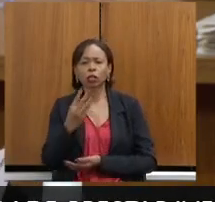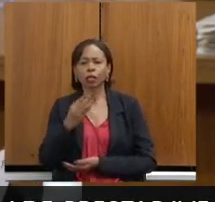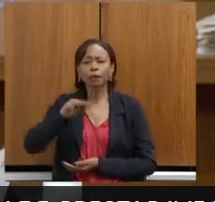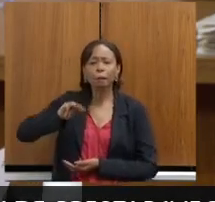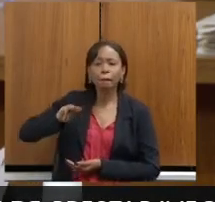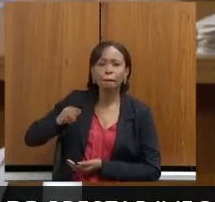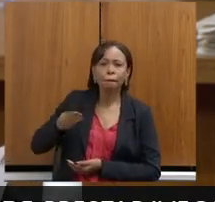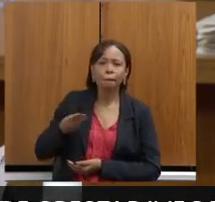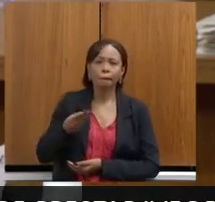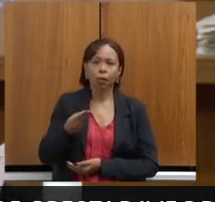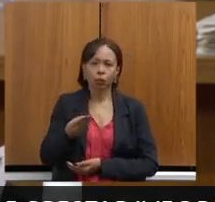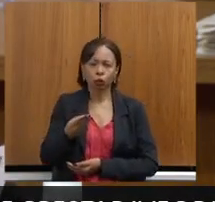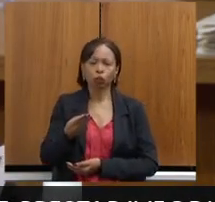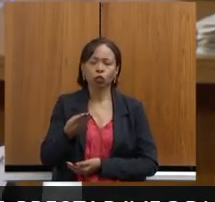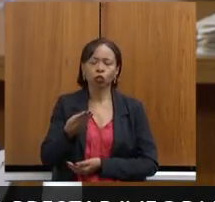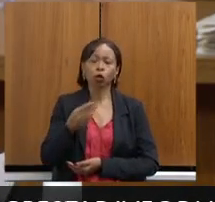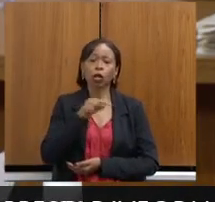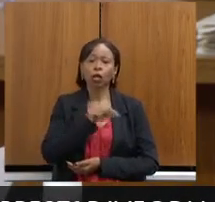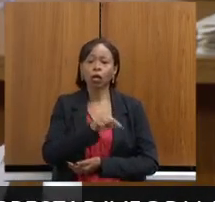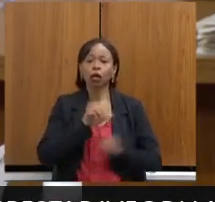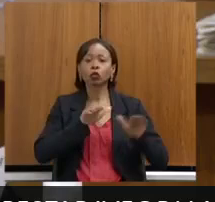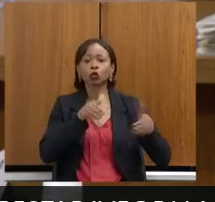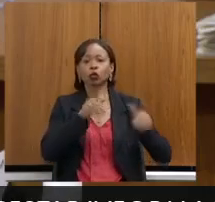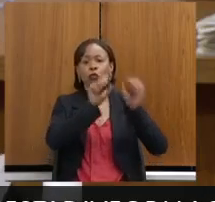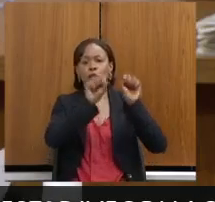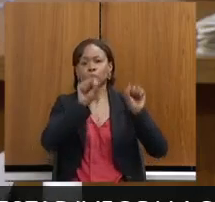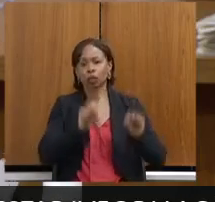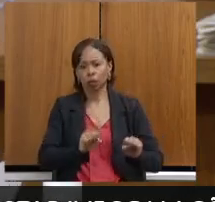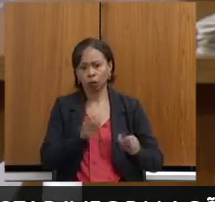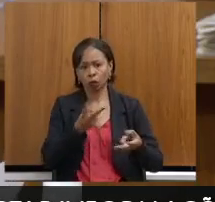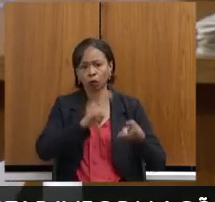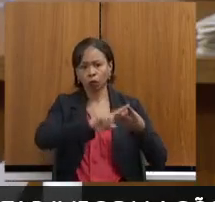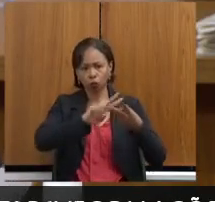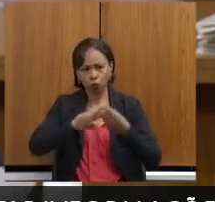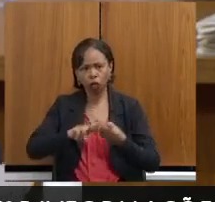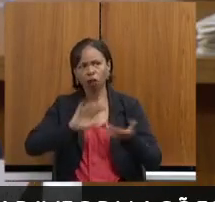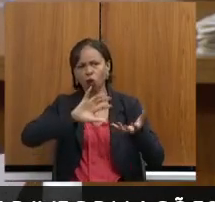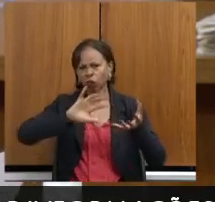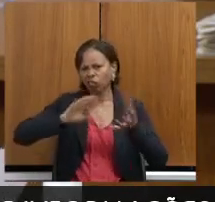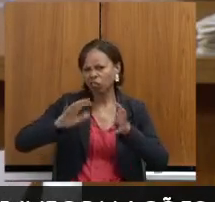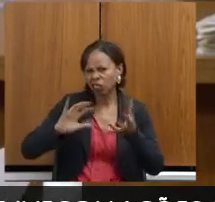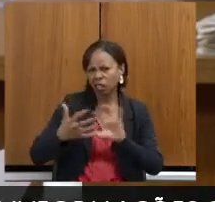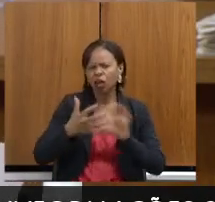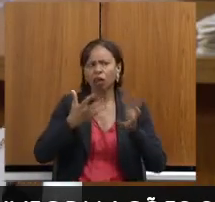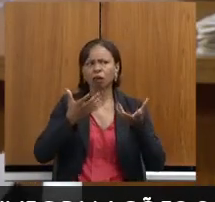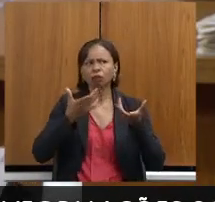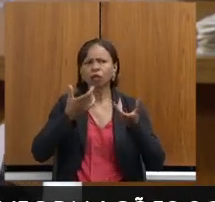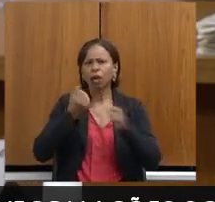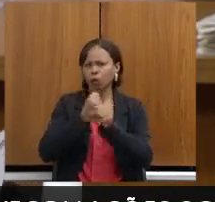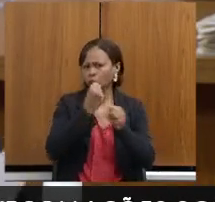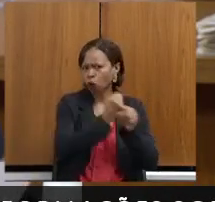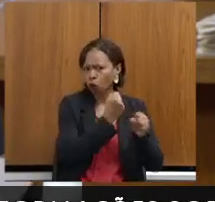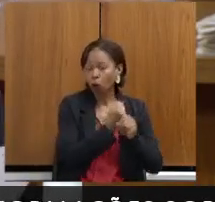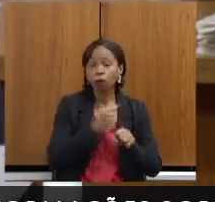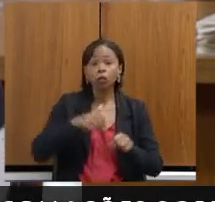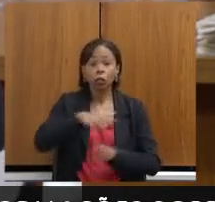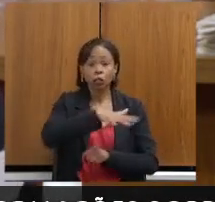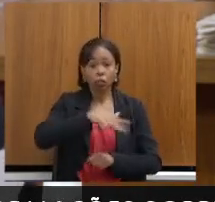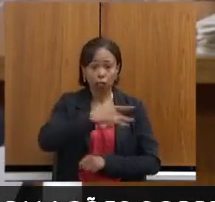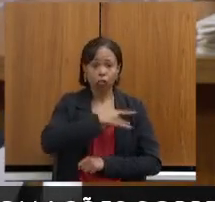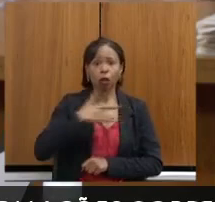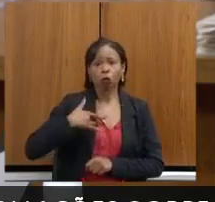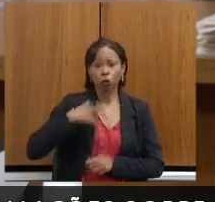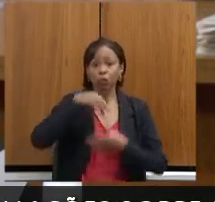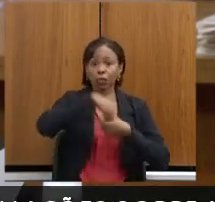é no que diz respeito ao sistema prisional tanto na construção como na e como também no sistema de saúde é do sistema prisional